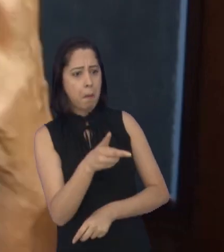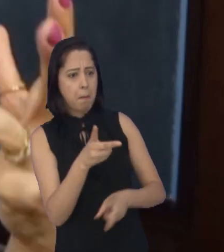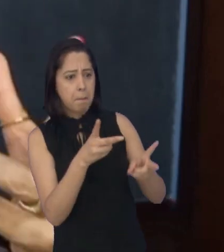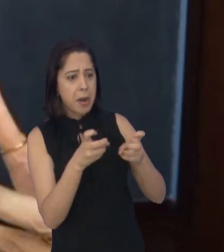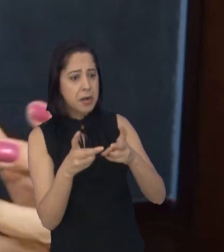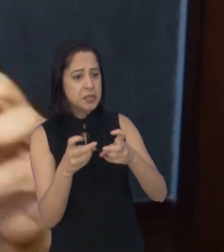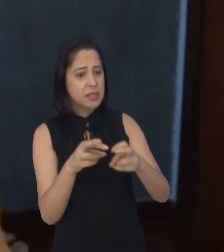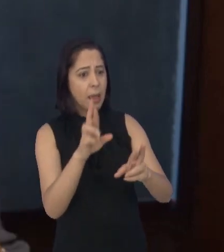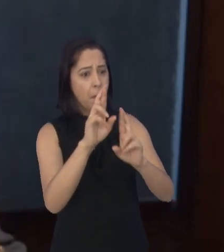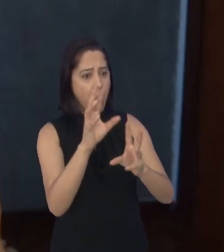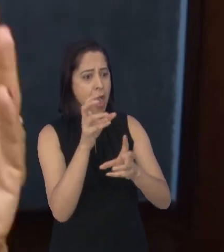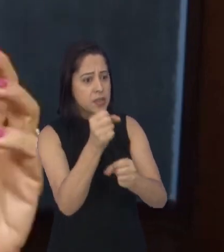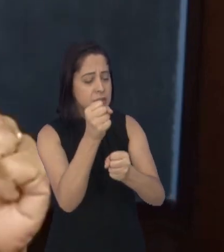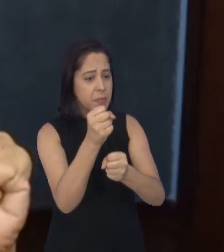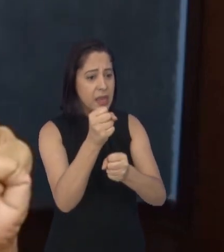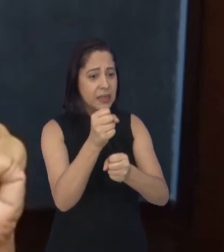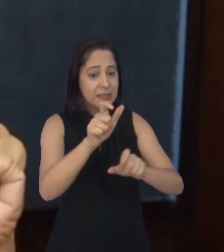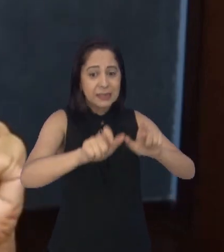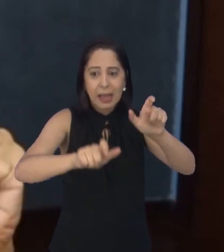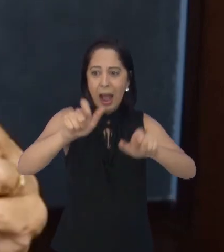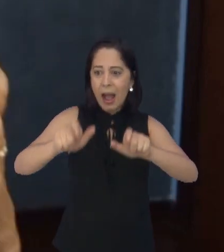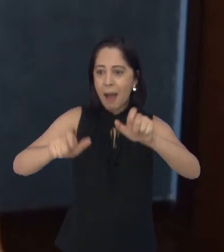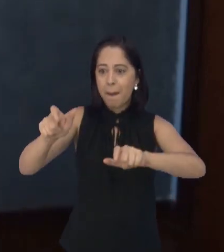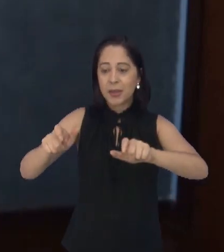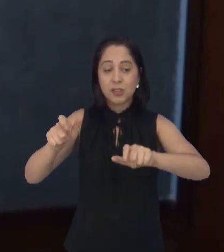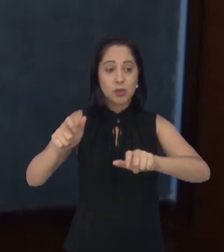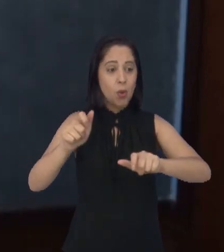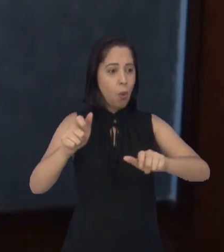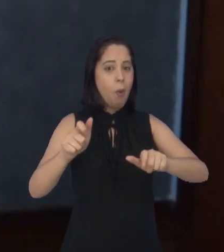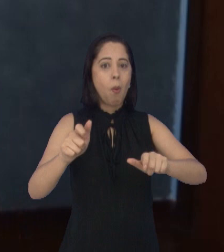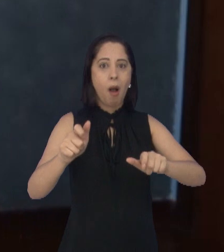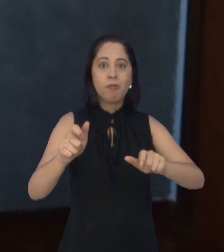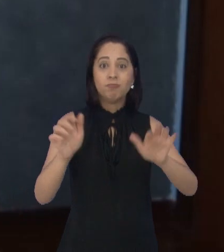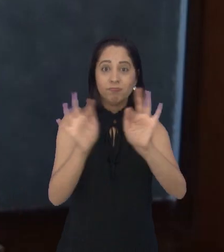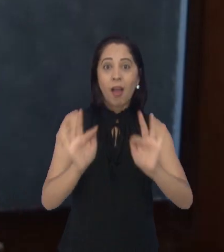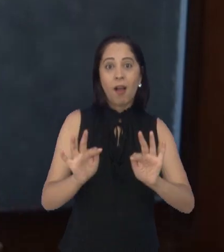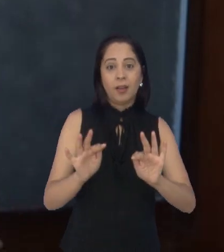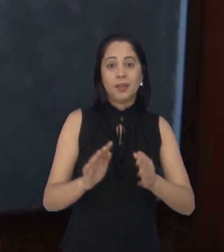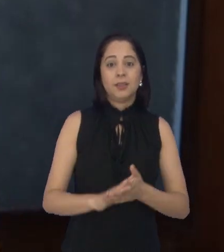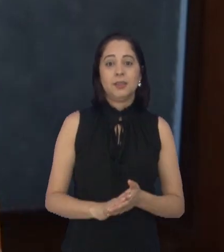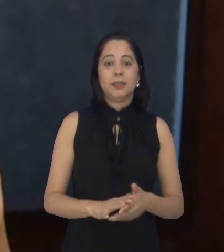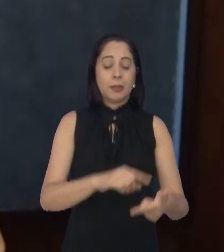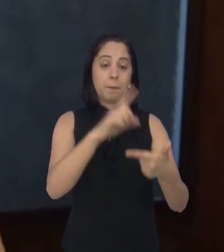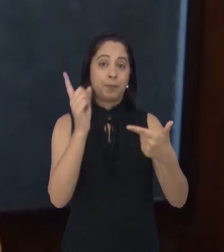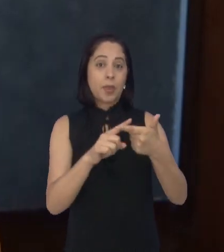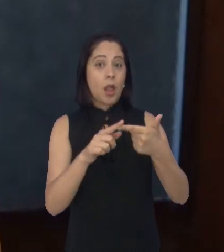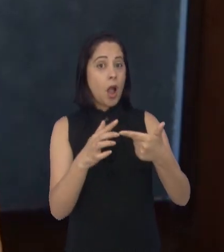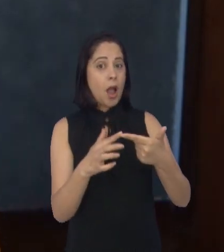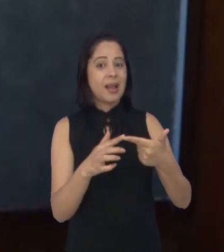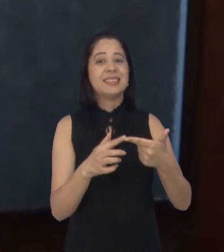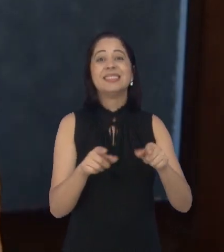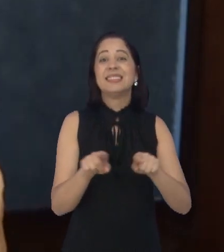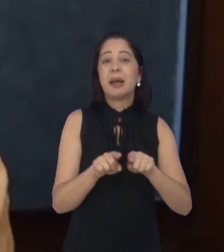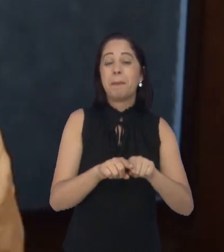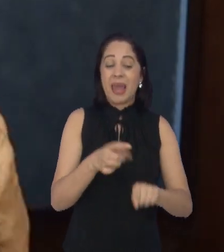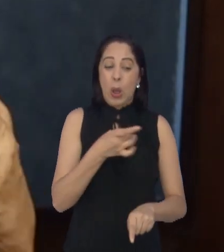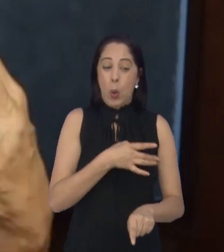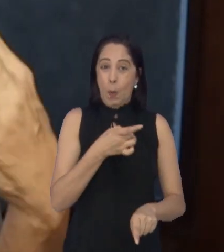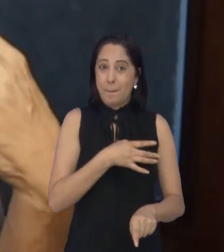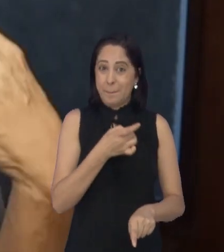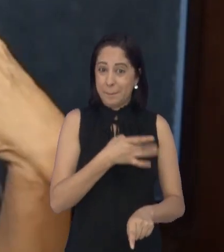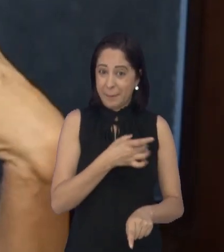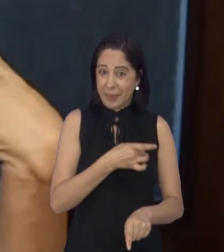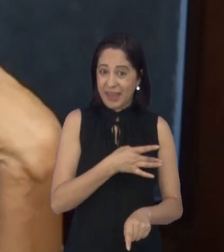motivado, com esperança. Então, já é uma coisa que eu consigo. Outra coisa que o medo de dirigir provoca,